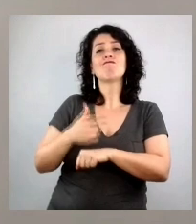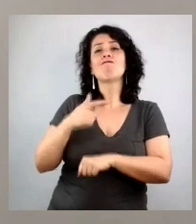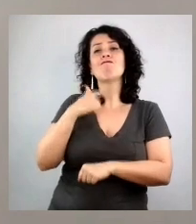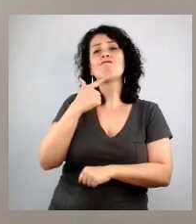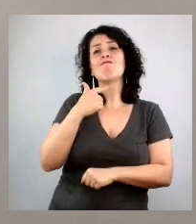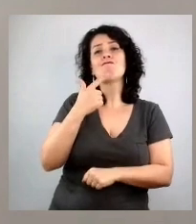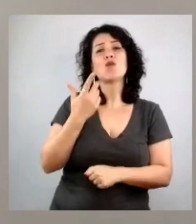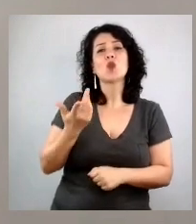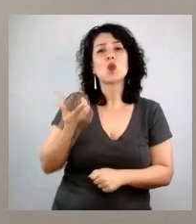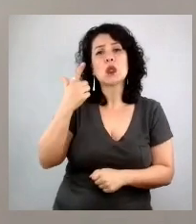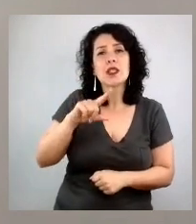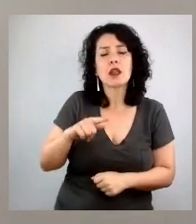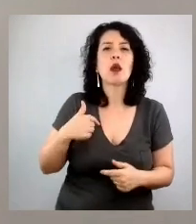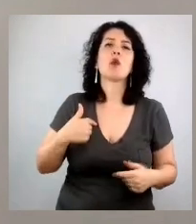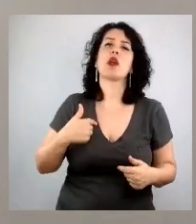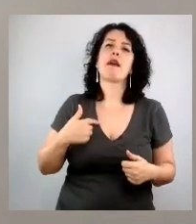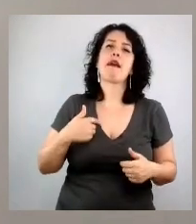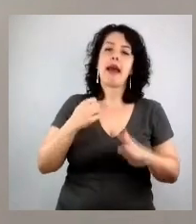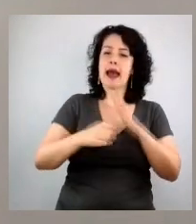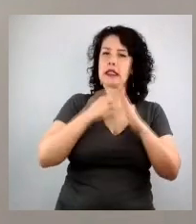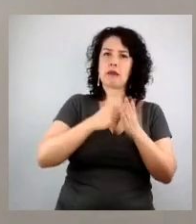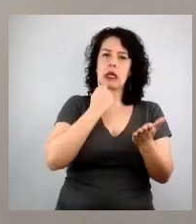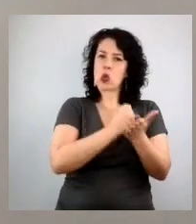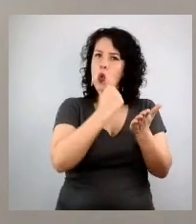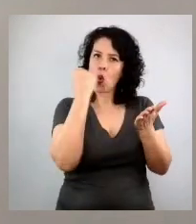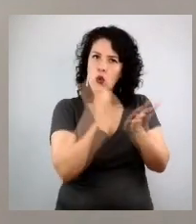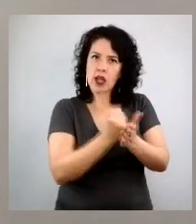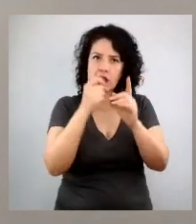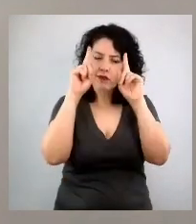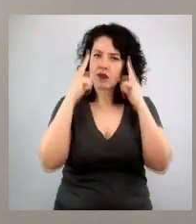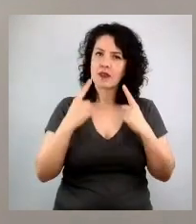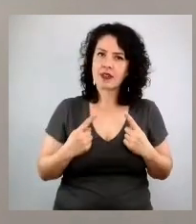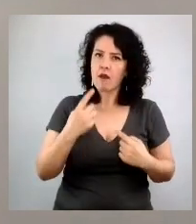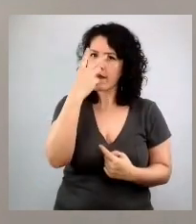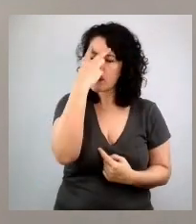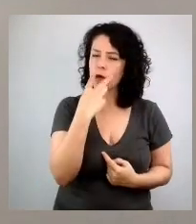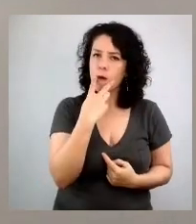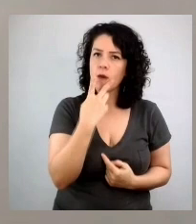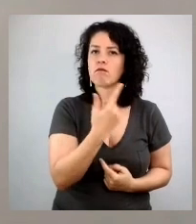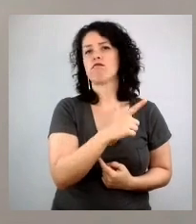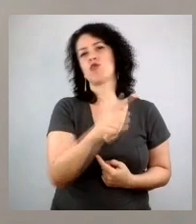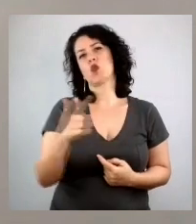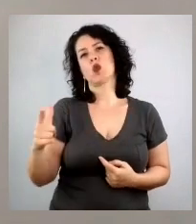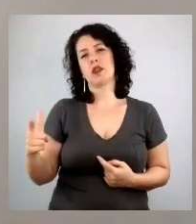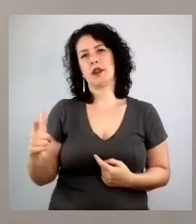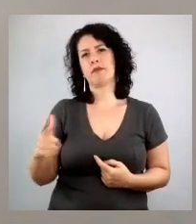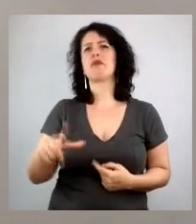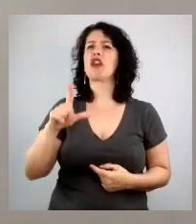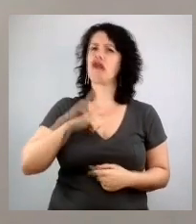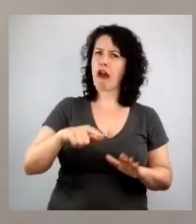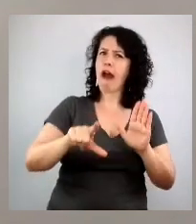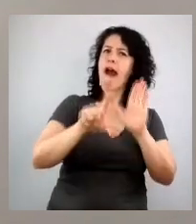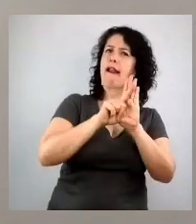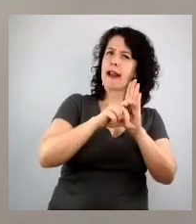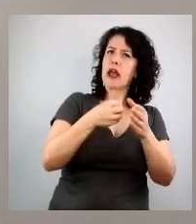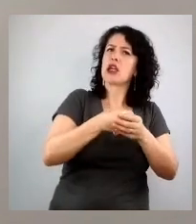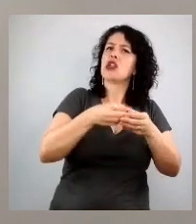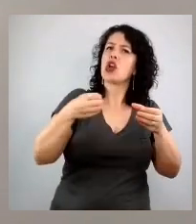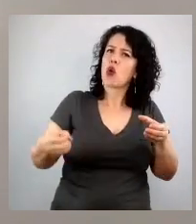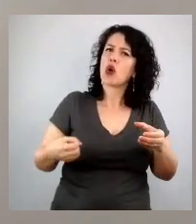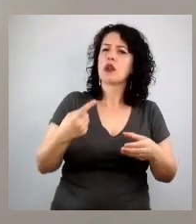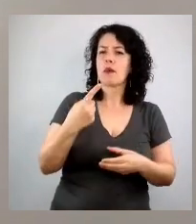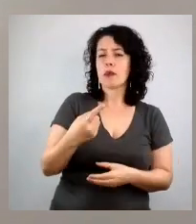com deficiência, e principalmente deficiência visual. Mesmo com uma lei de cotas desde 1993, mesmo com,